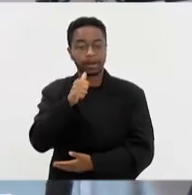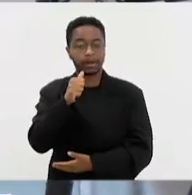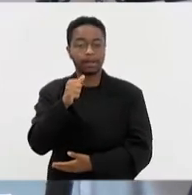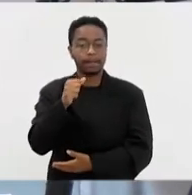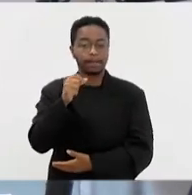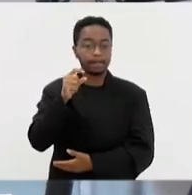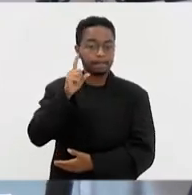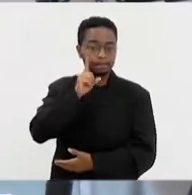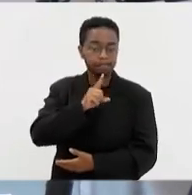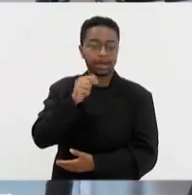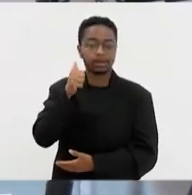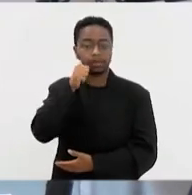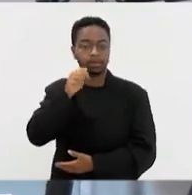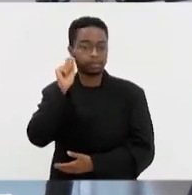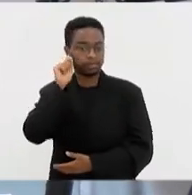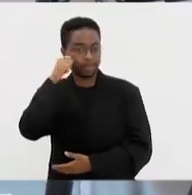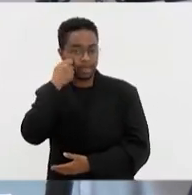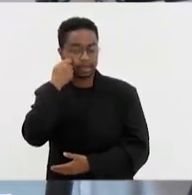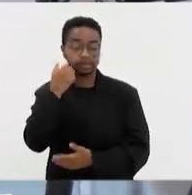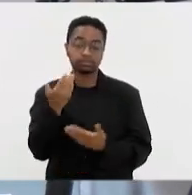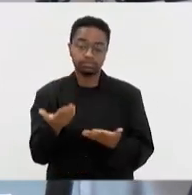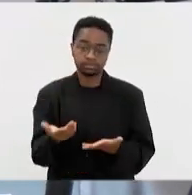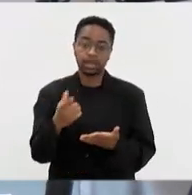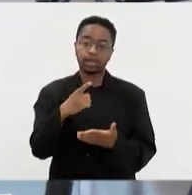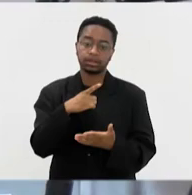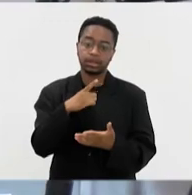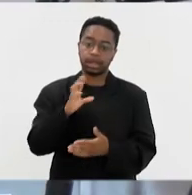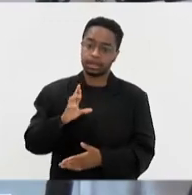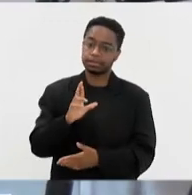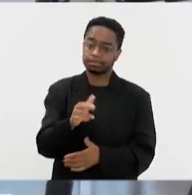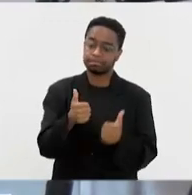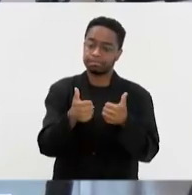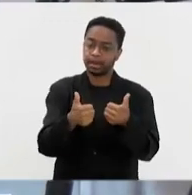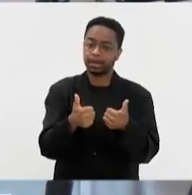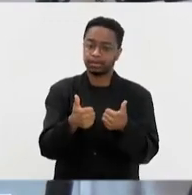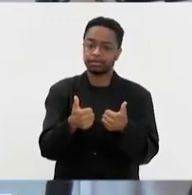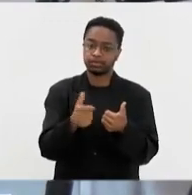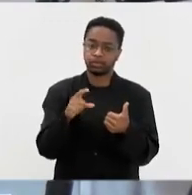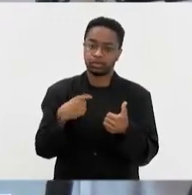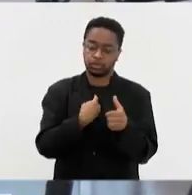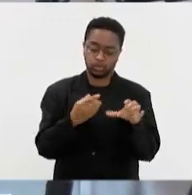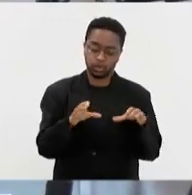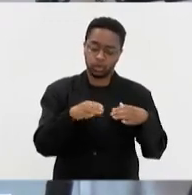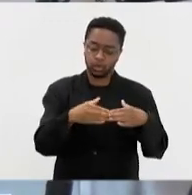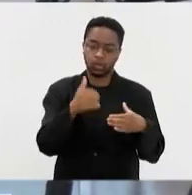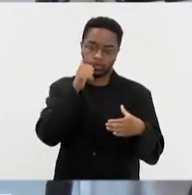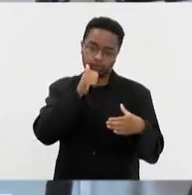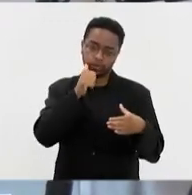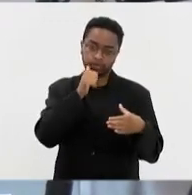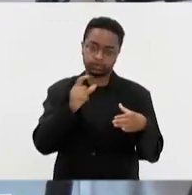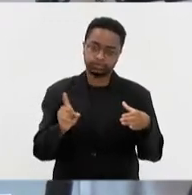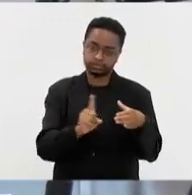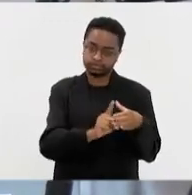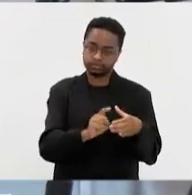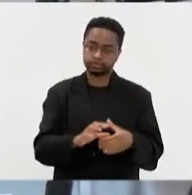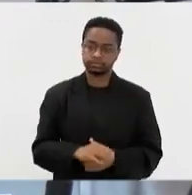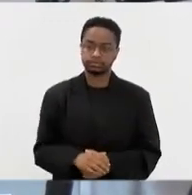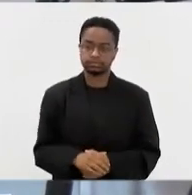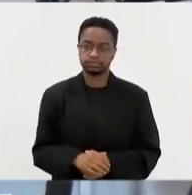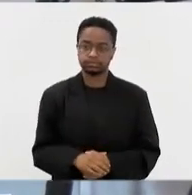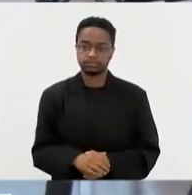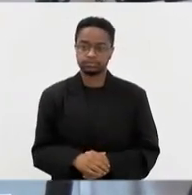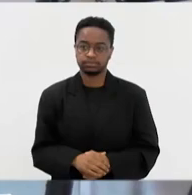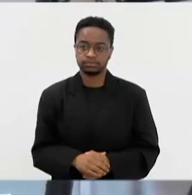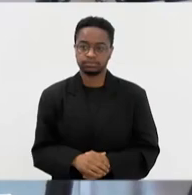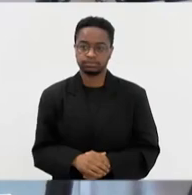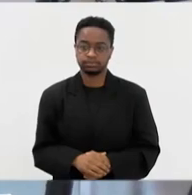pardas, mulheres negras. Então, a gente está bem representada na nossa bancada, pequena bancada ainda feminina. Bom, nós